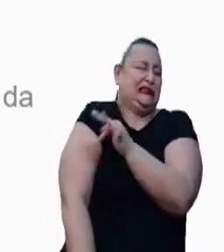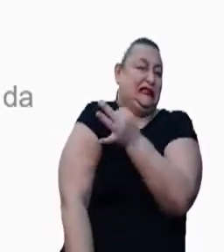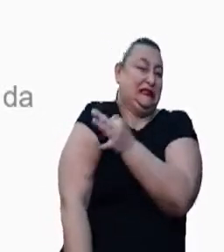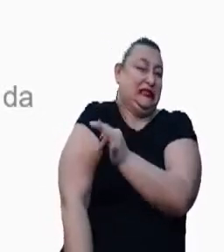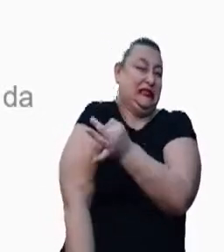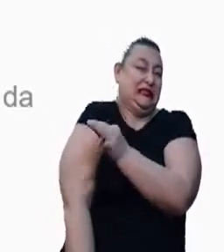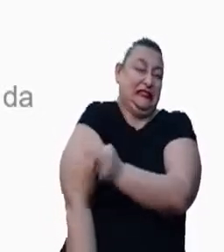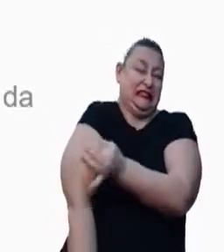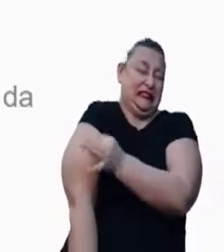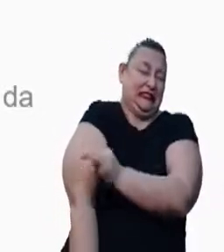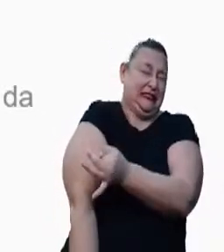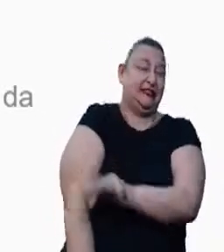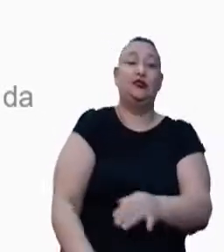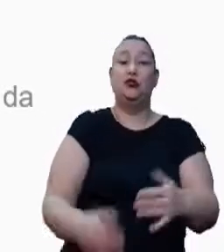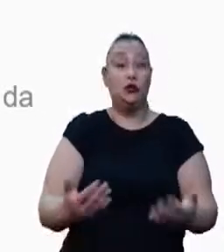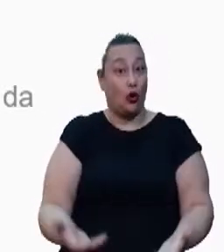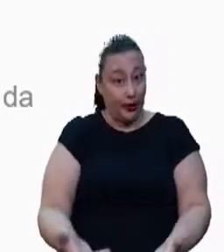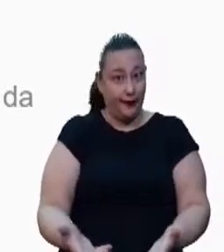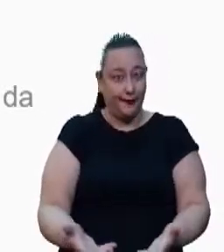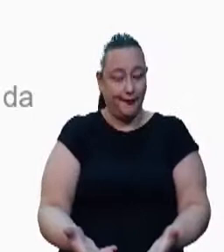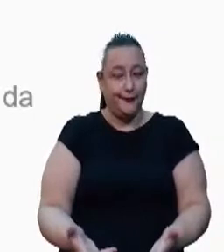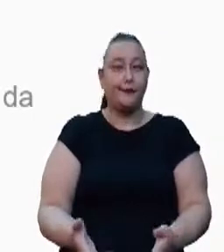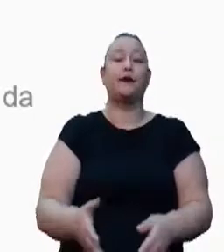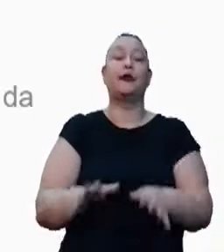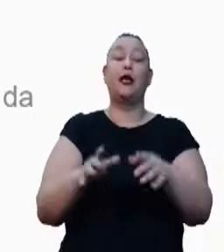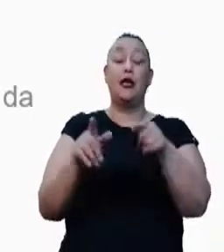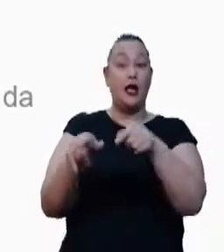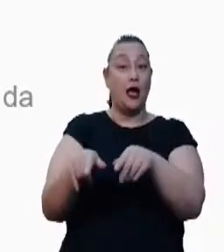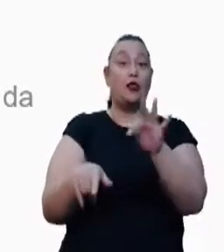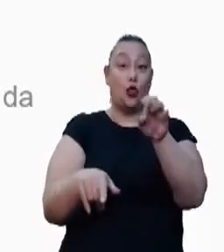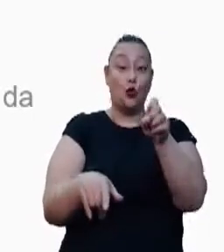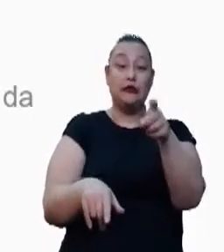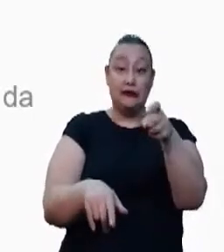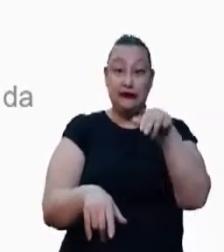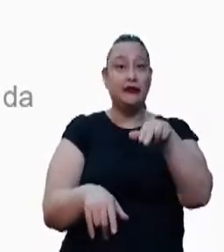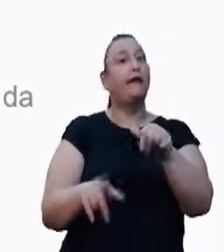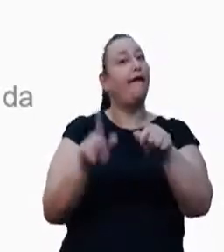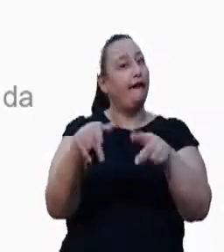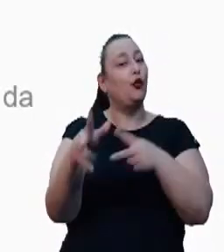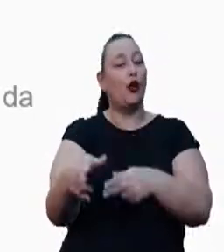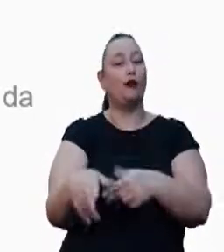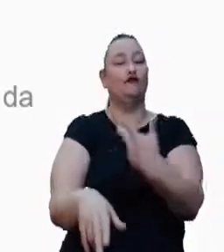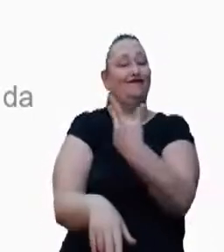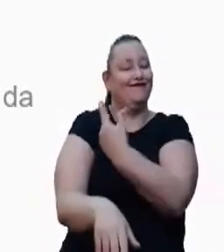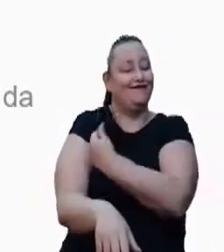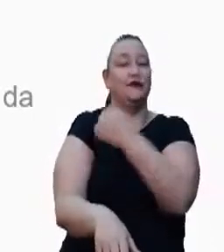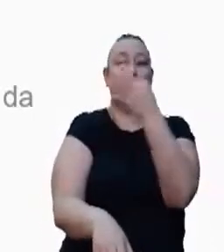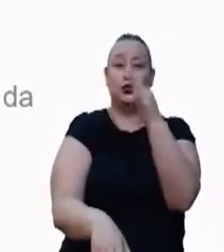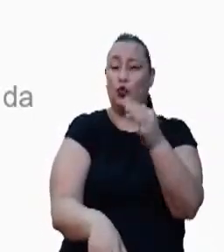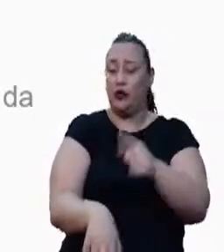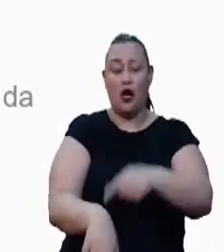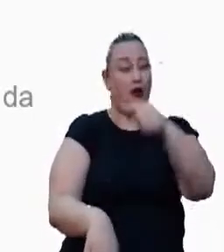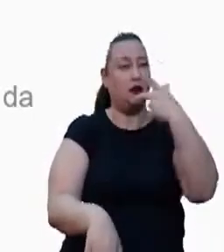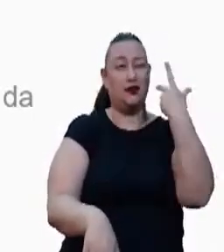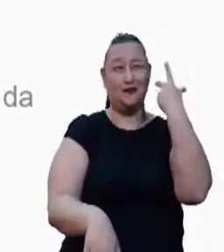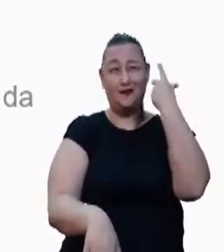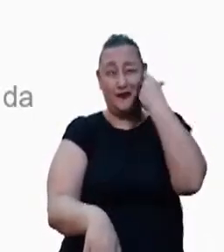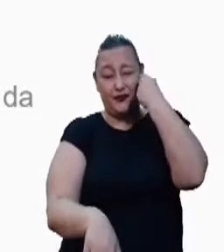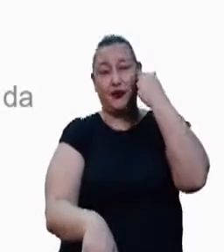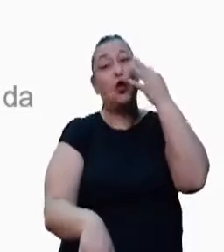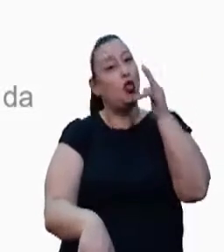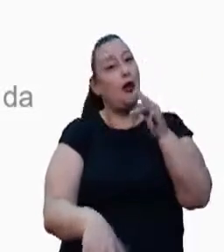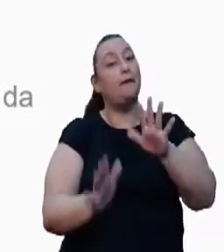do músculo ou dentro da pele, causa uma dor. E a toxina é uma dessas, ela causa dor na hora que você injeta.